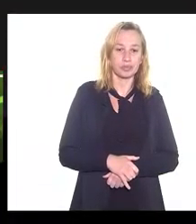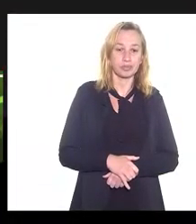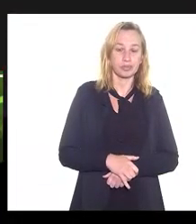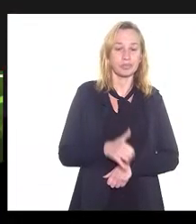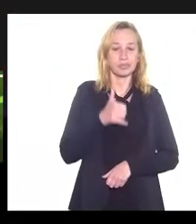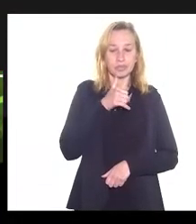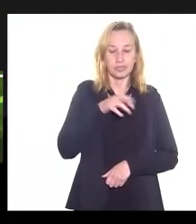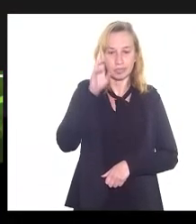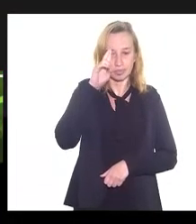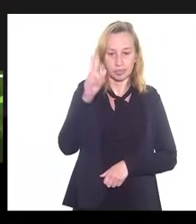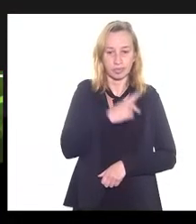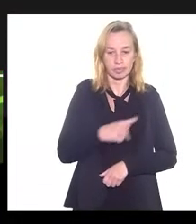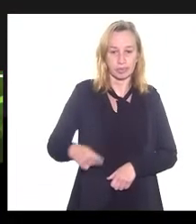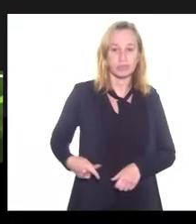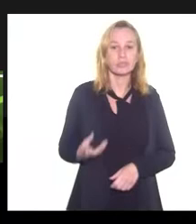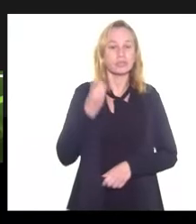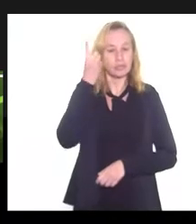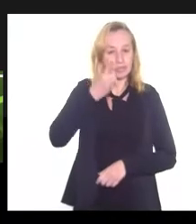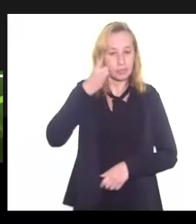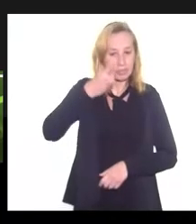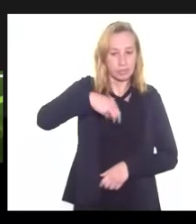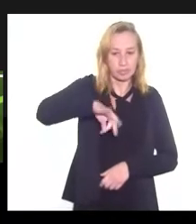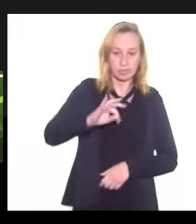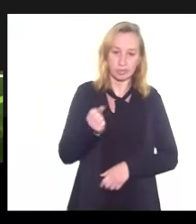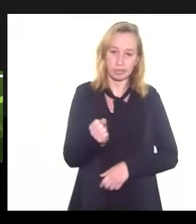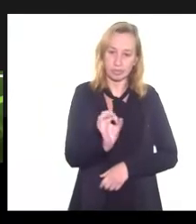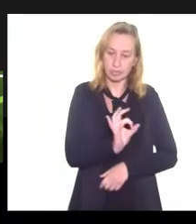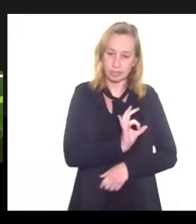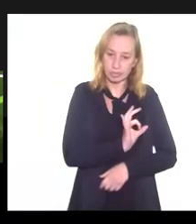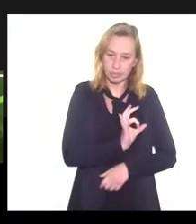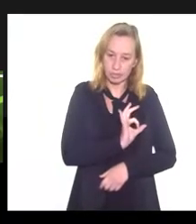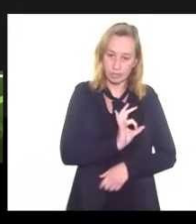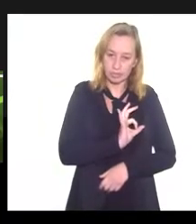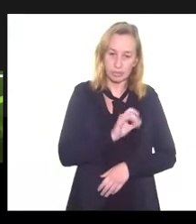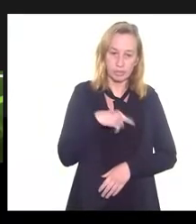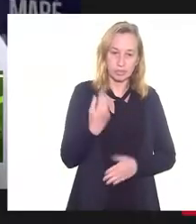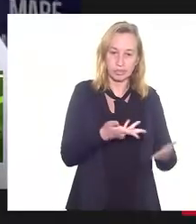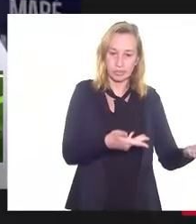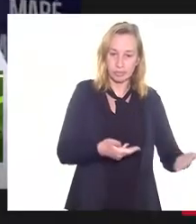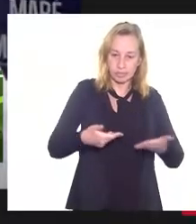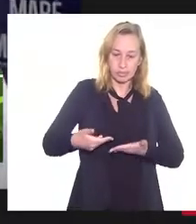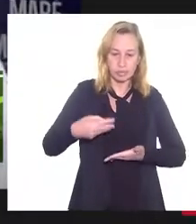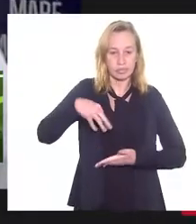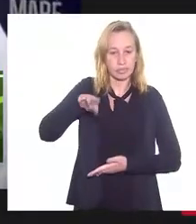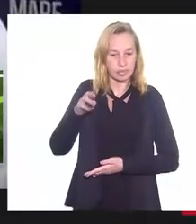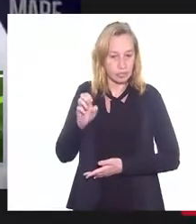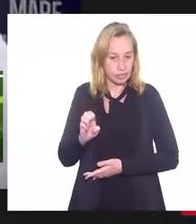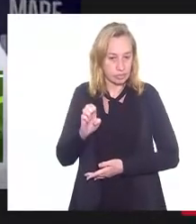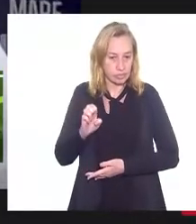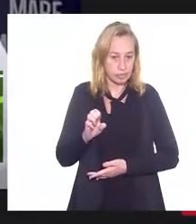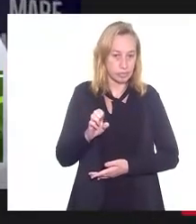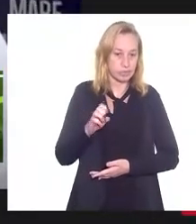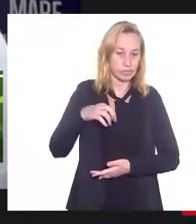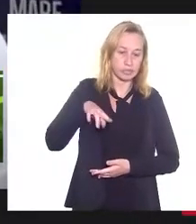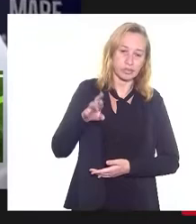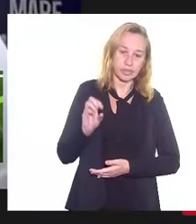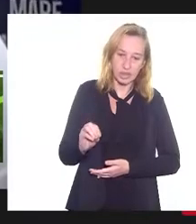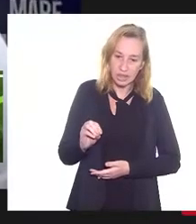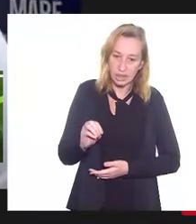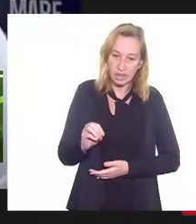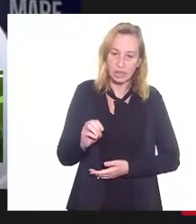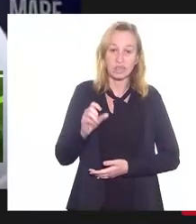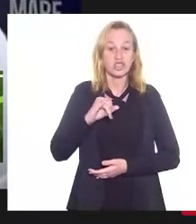Senhora Presidenta, deputada Marta Rocha, aos nossos convidados, Margarete, Marcelo